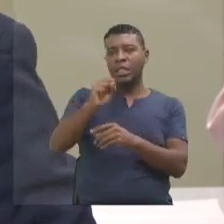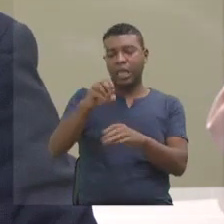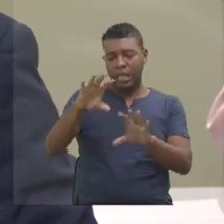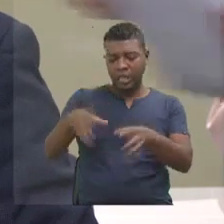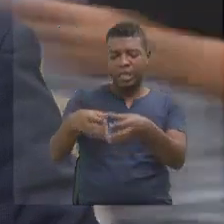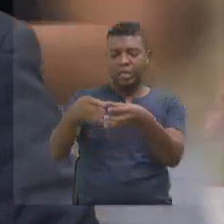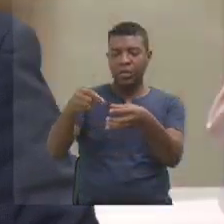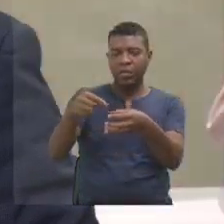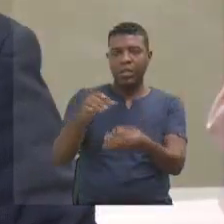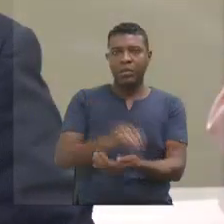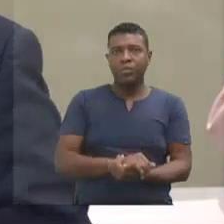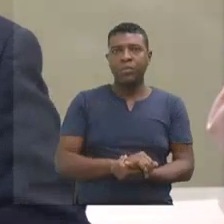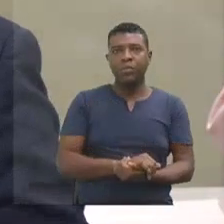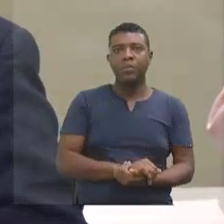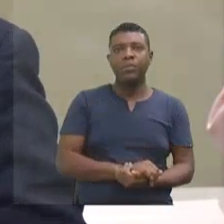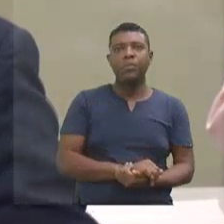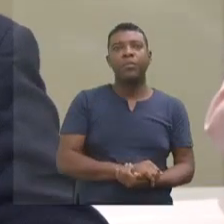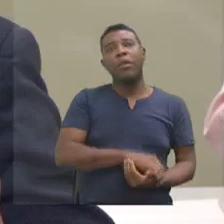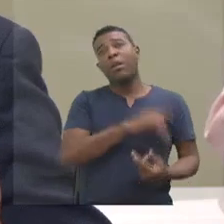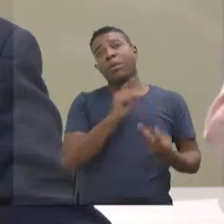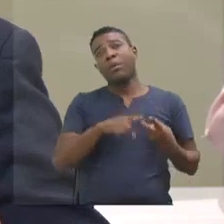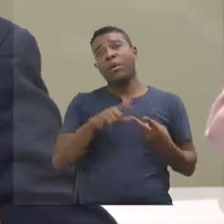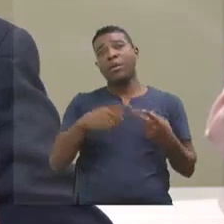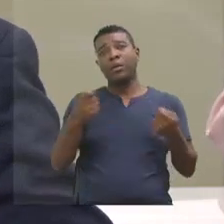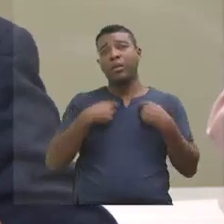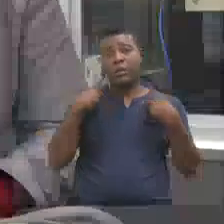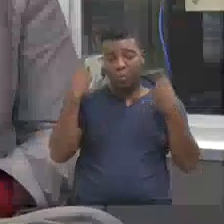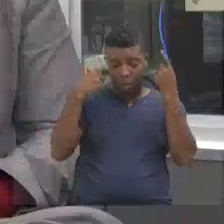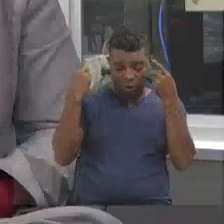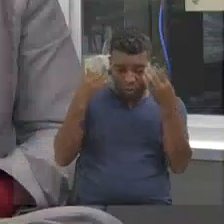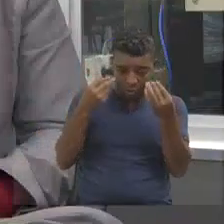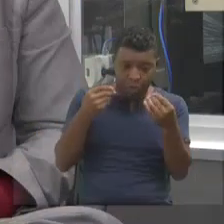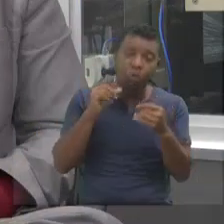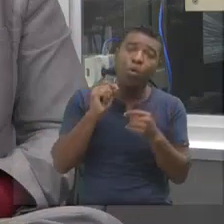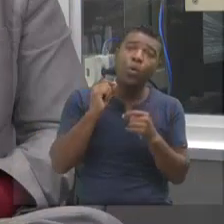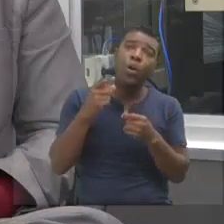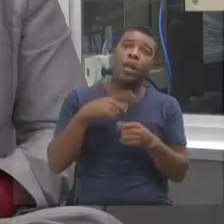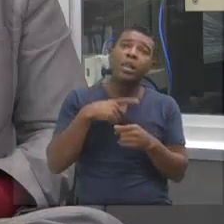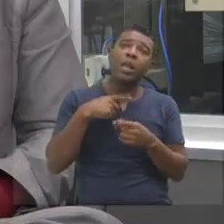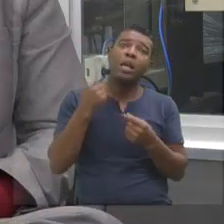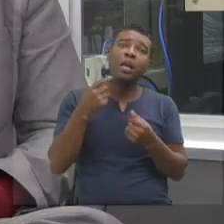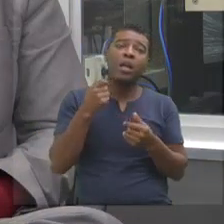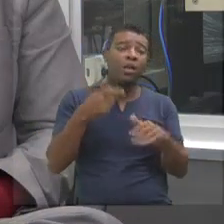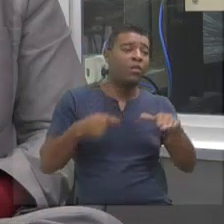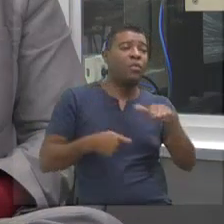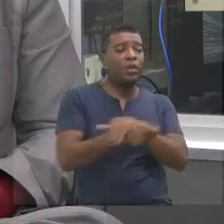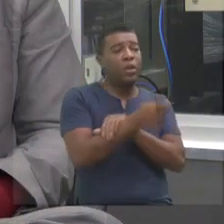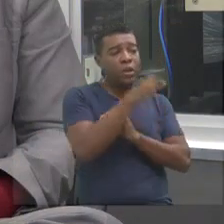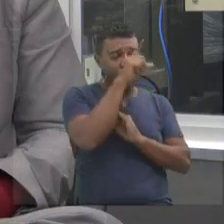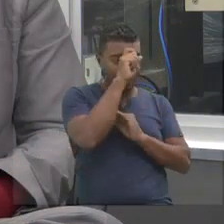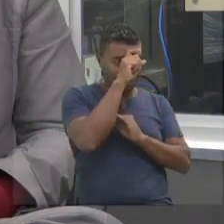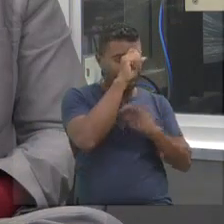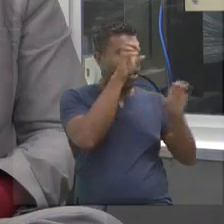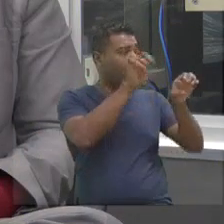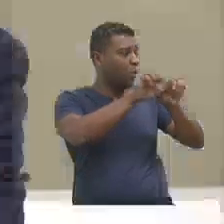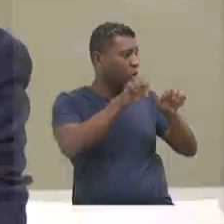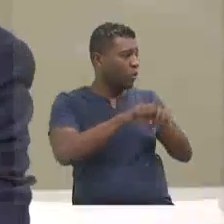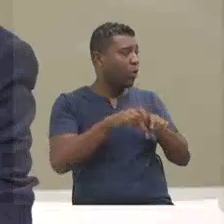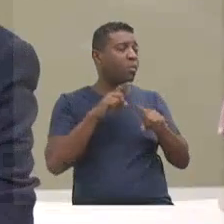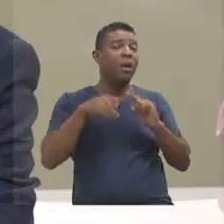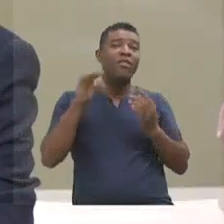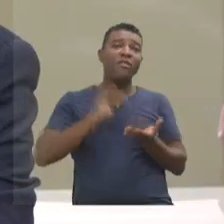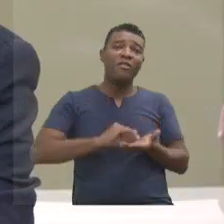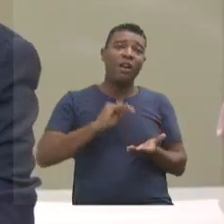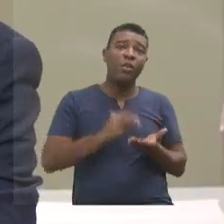uma coisa também que me preocupa muito às vezes nós temos hoje investimentos em hospitais em estruturas e tudo e falta o investimento